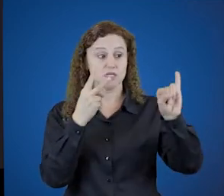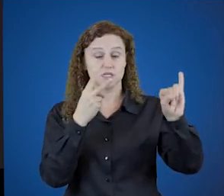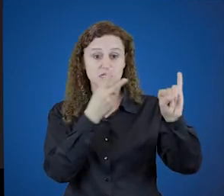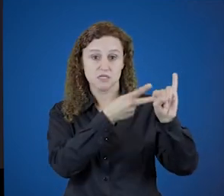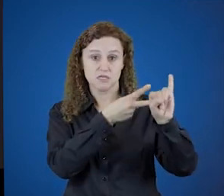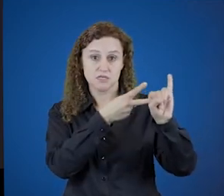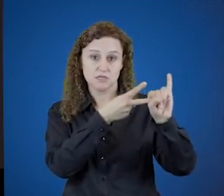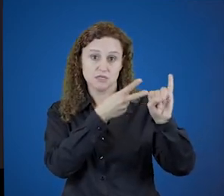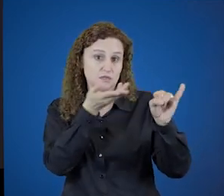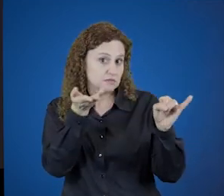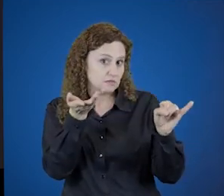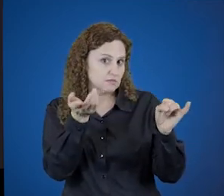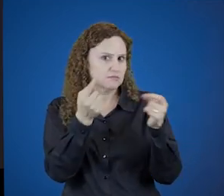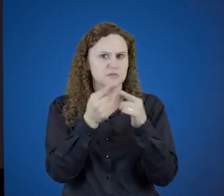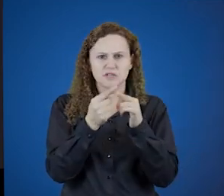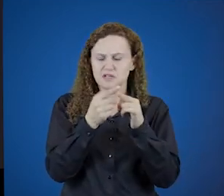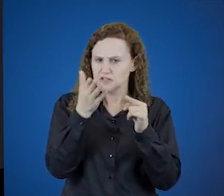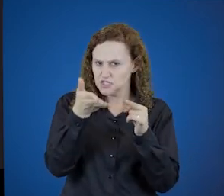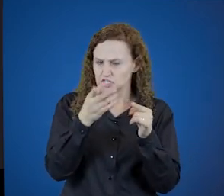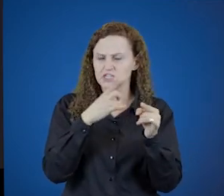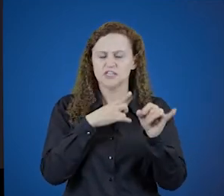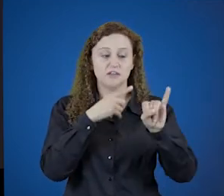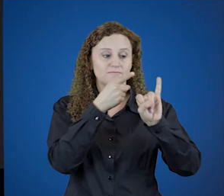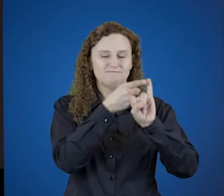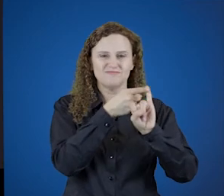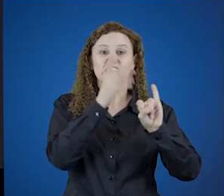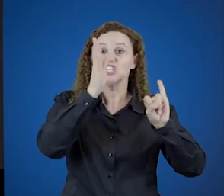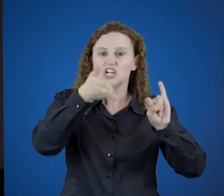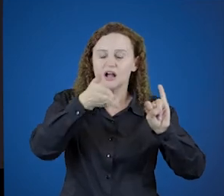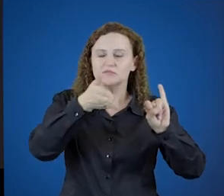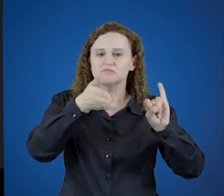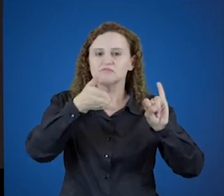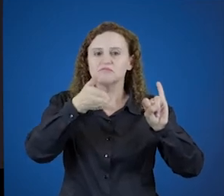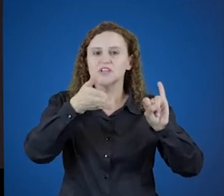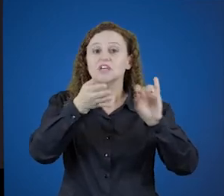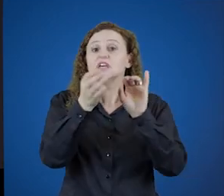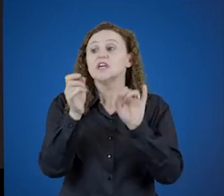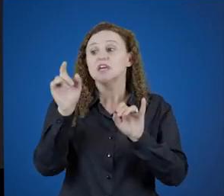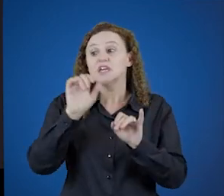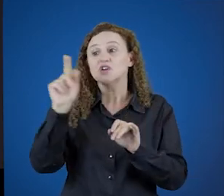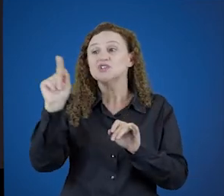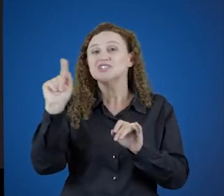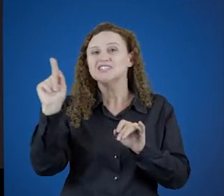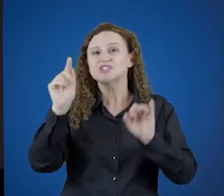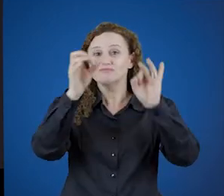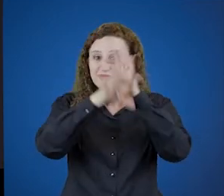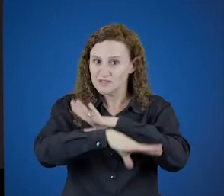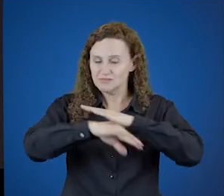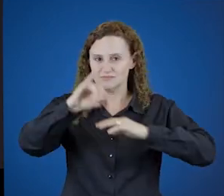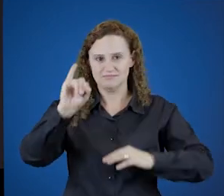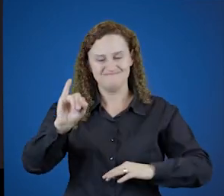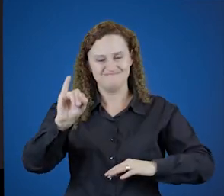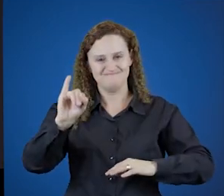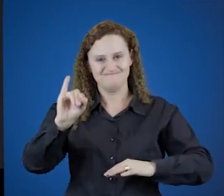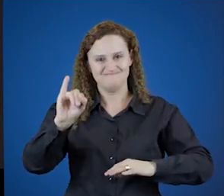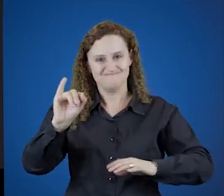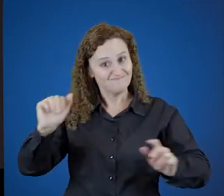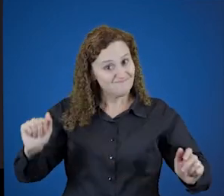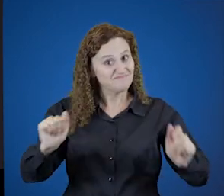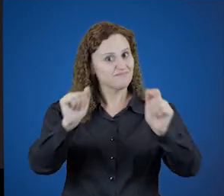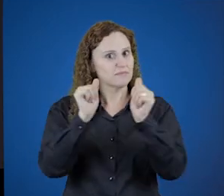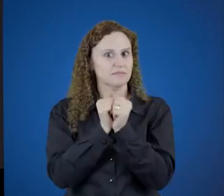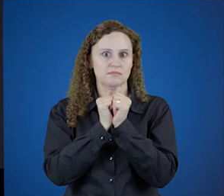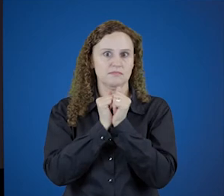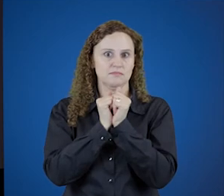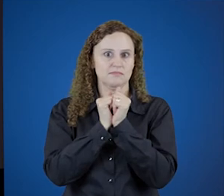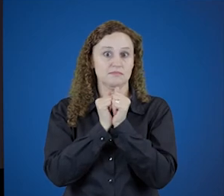2 is no genitivo por quê Porque ele já tem um e aqui e a terminação do genitivo termina